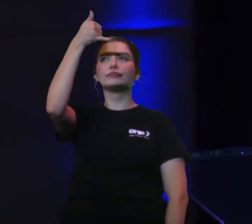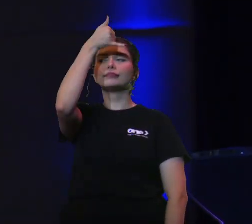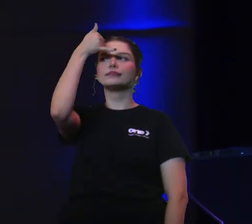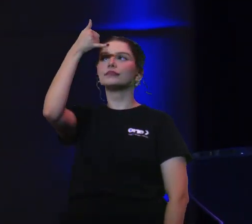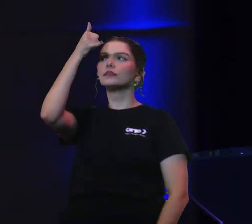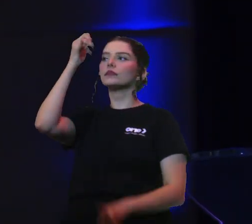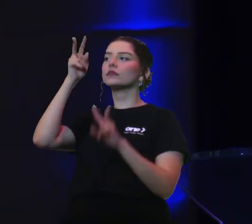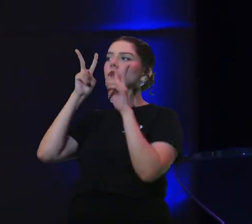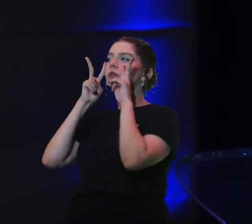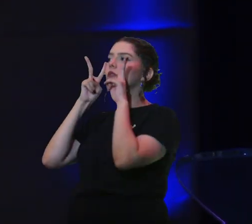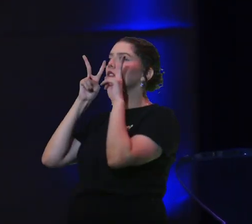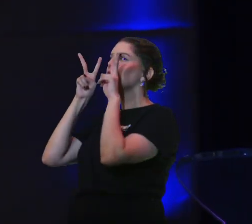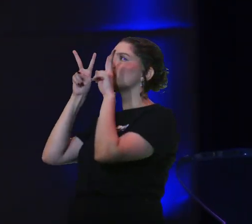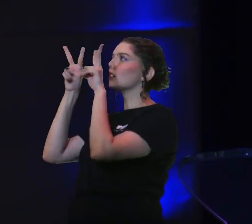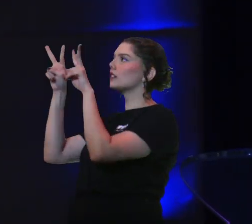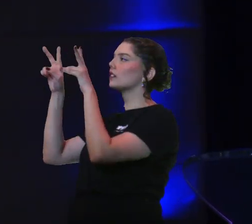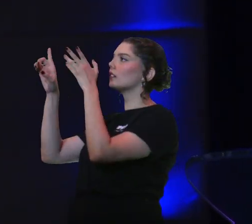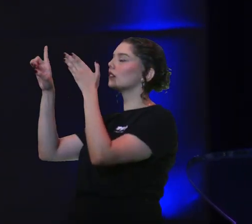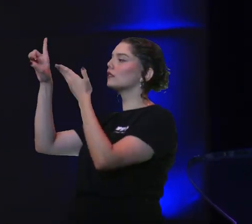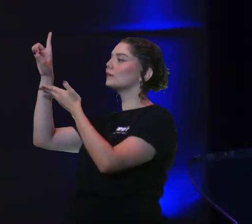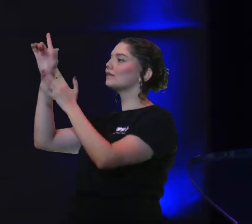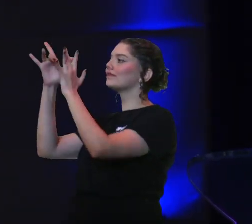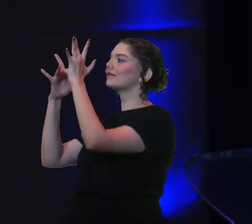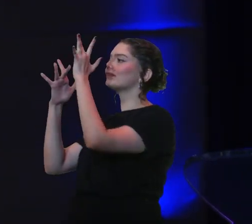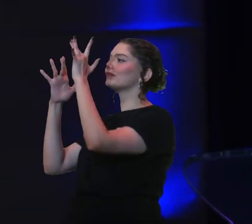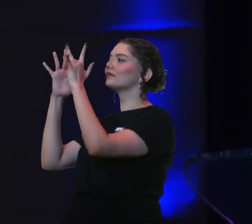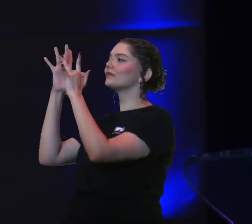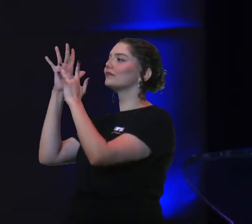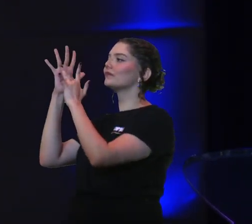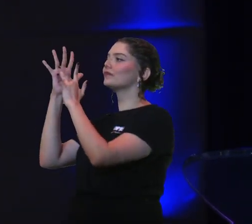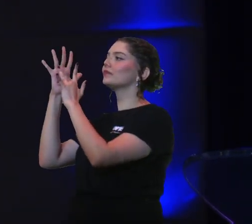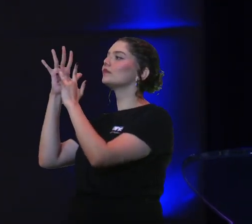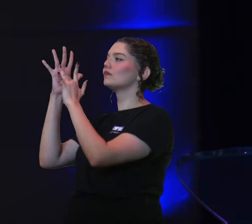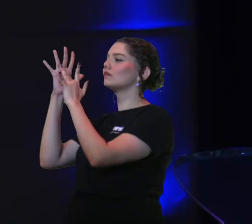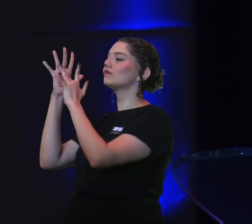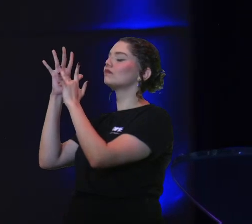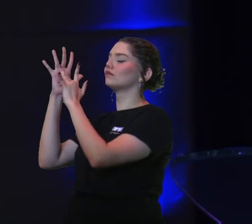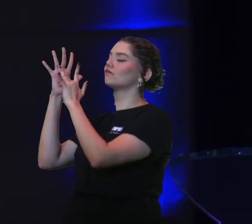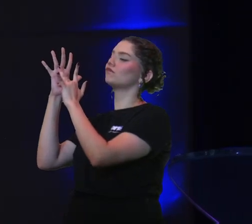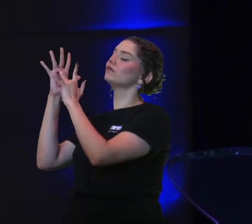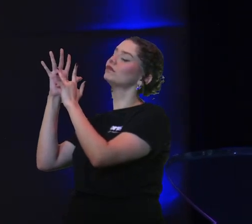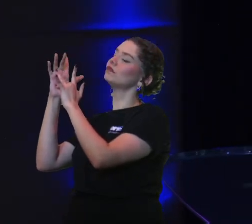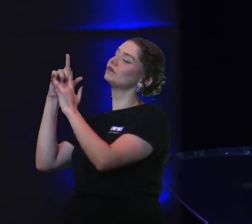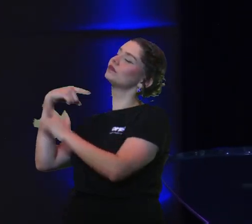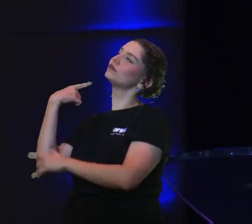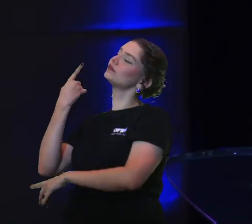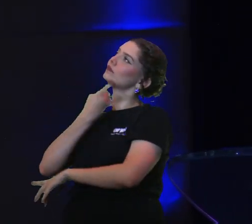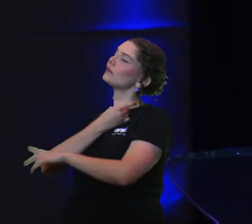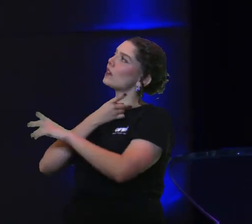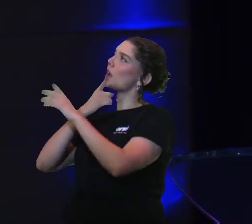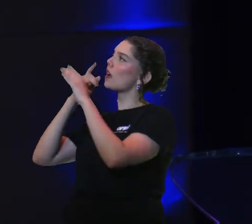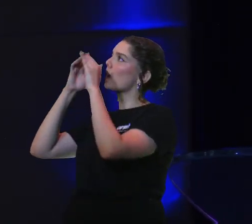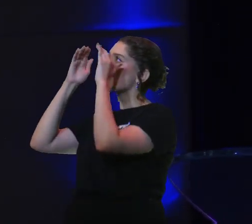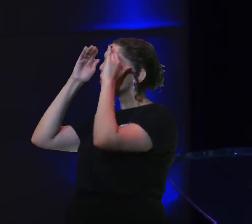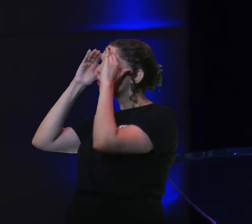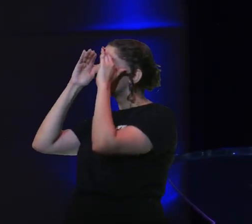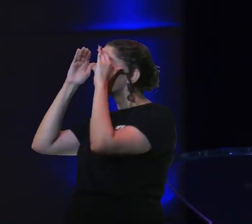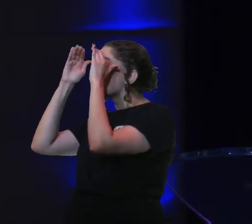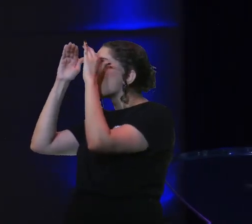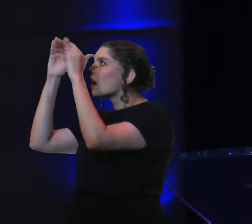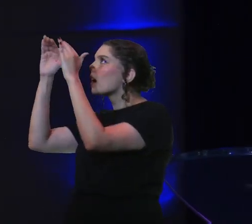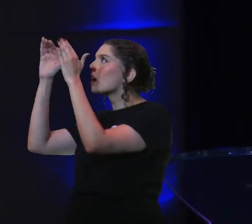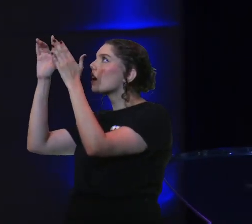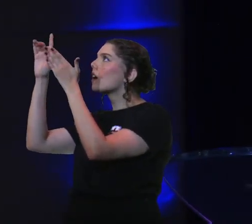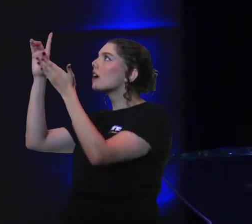fitos em Cristo. E quando nossos olhos estão ungidos e fitos em Jesus, as coisas dessa